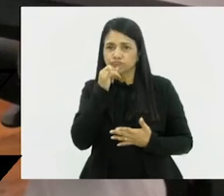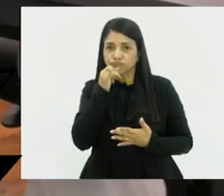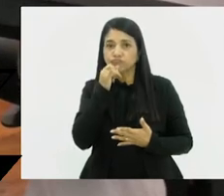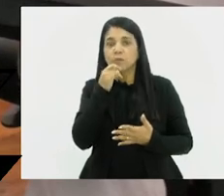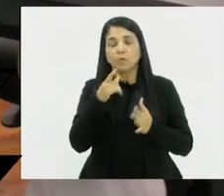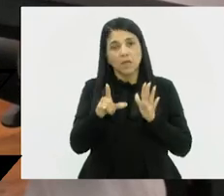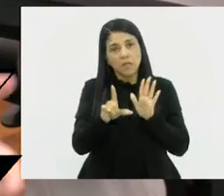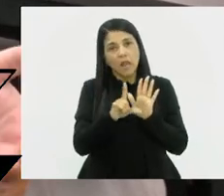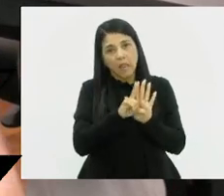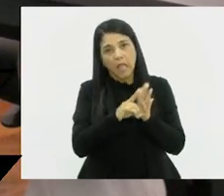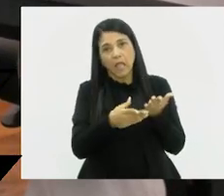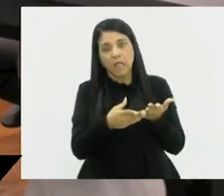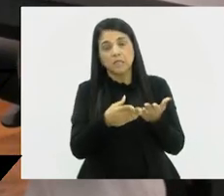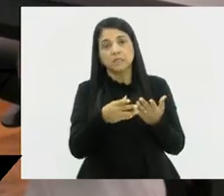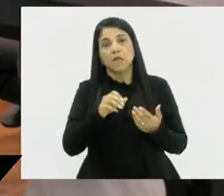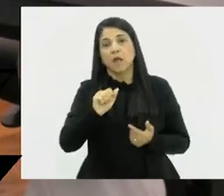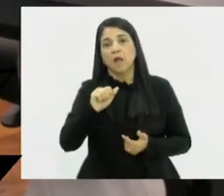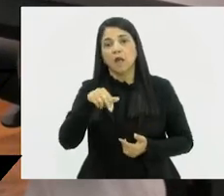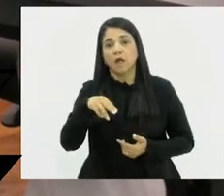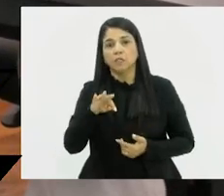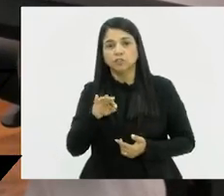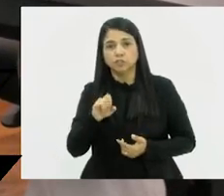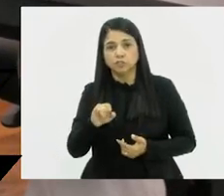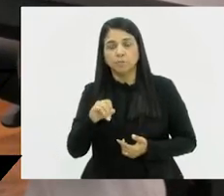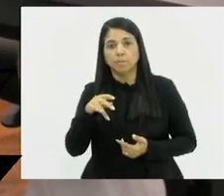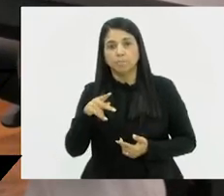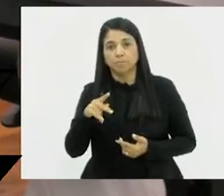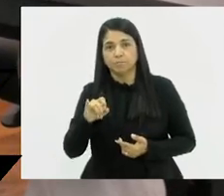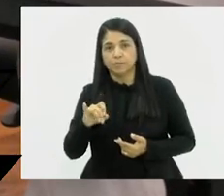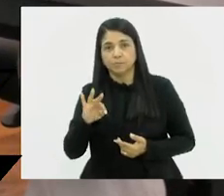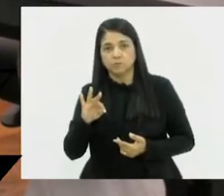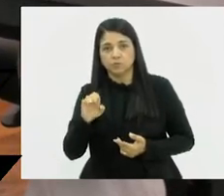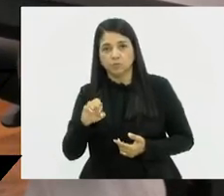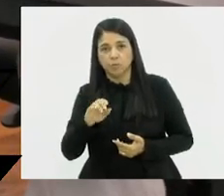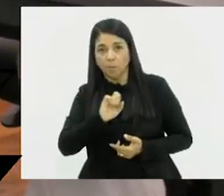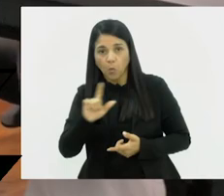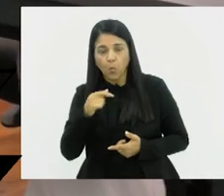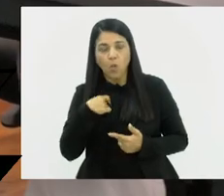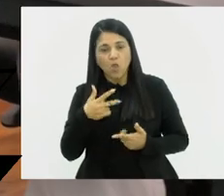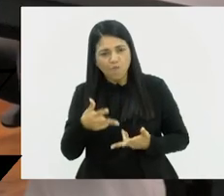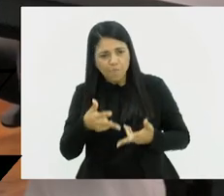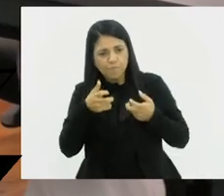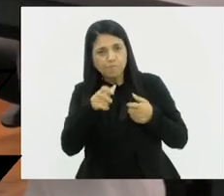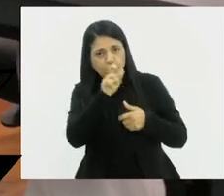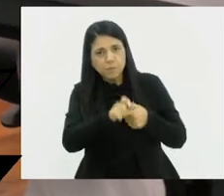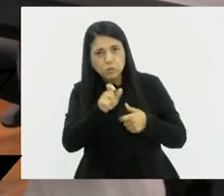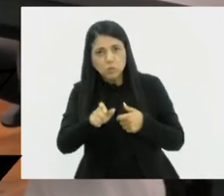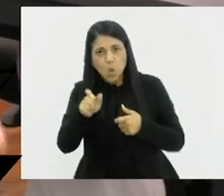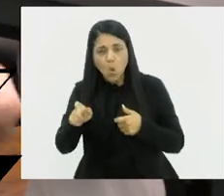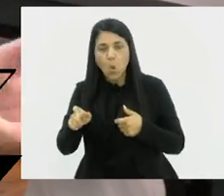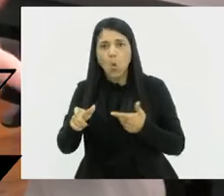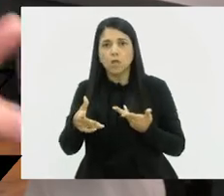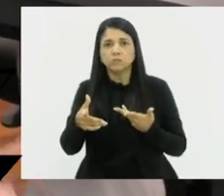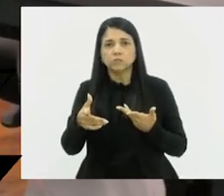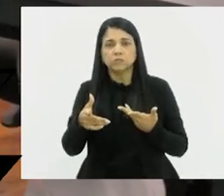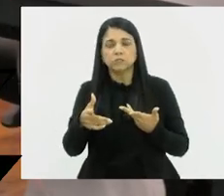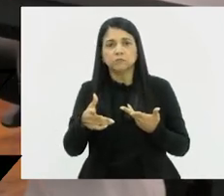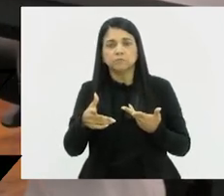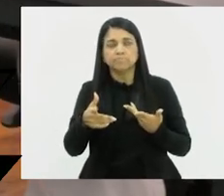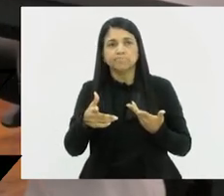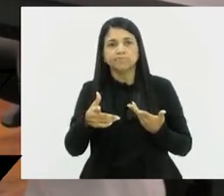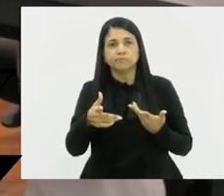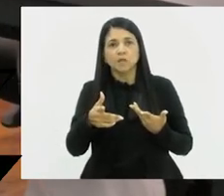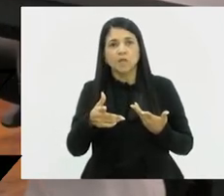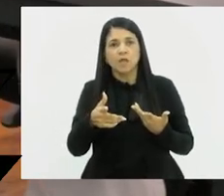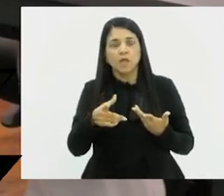lei anti-pitbull, foi assim que foi, o que eu vi de pessoas passando por situações, porque foram estigmatizados